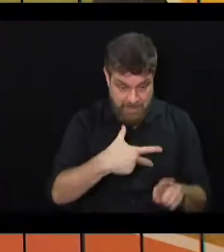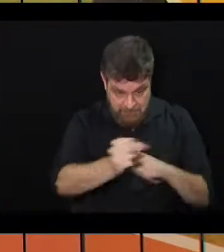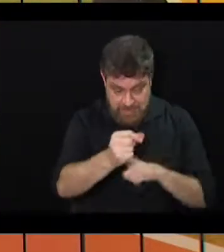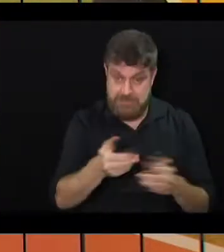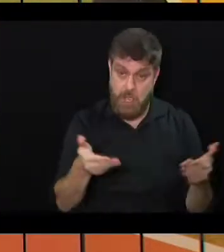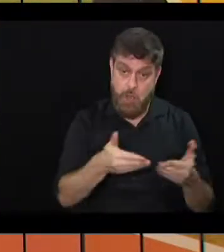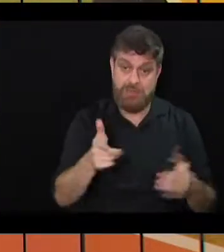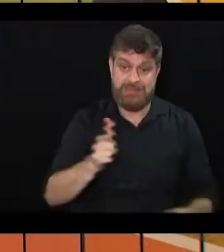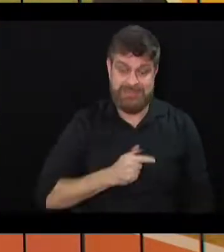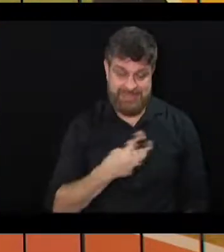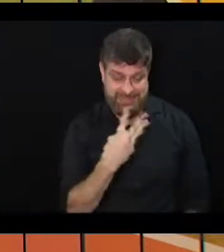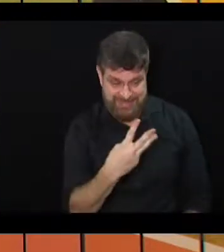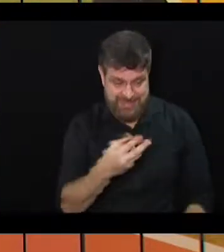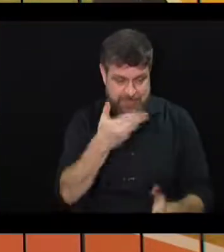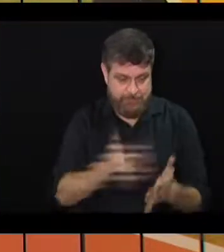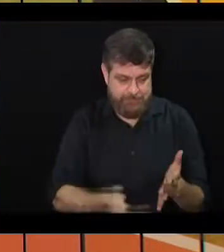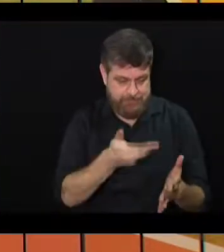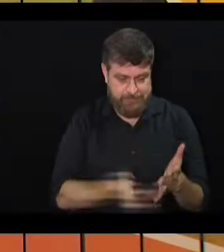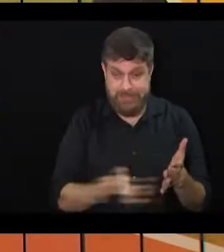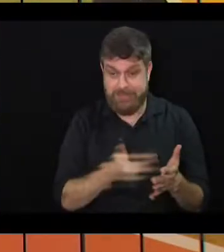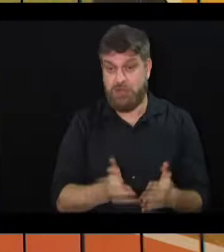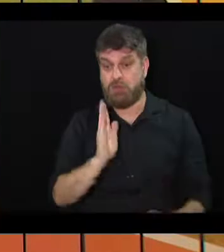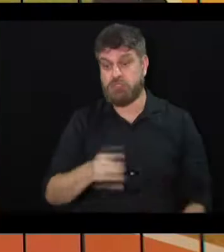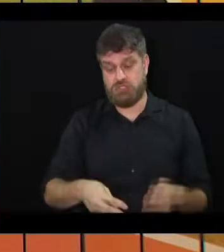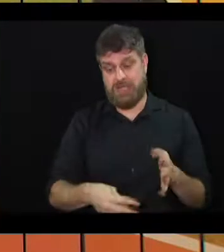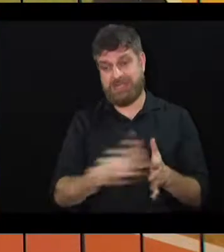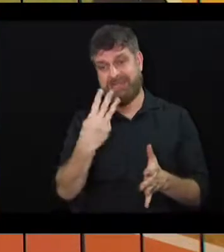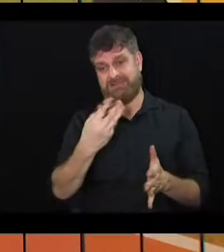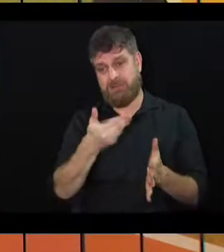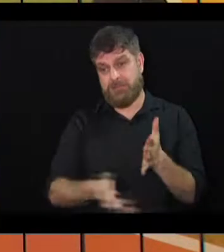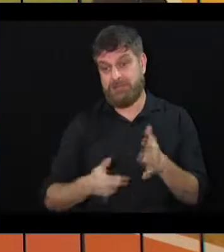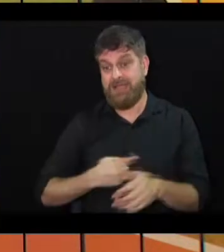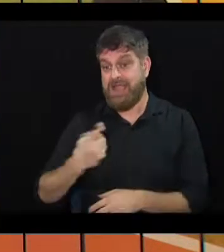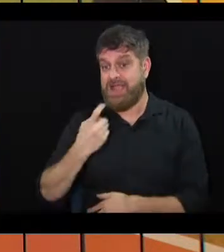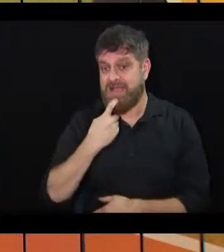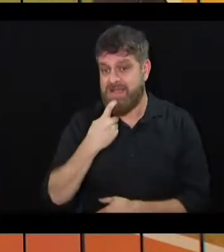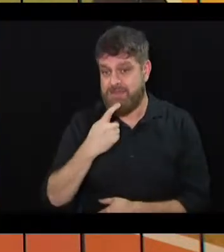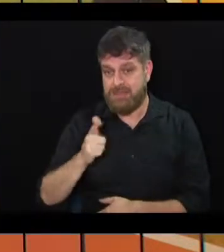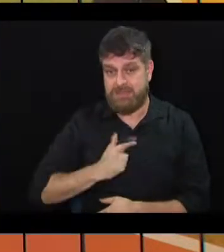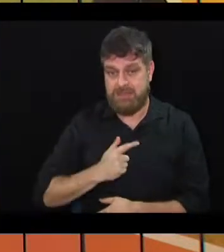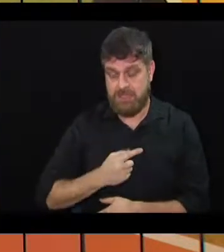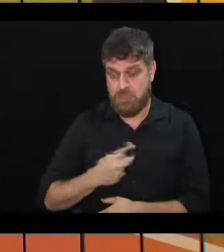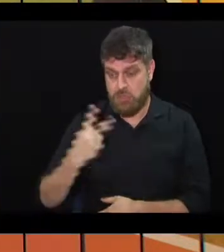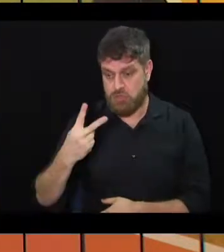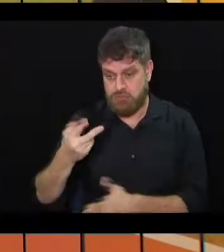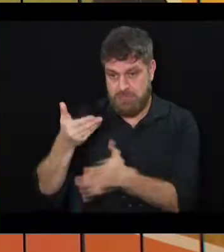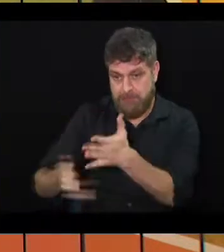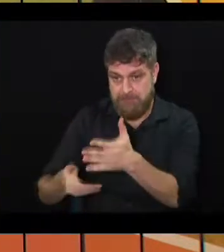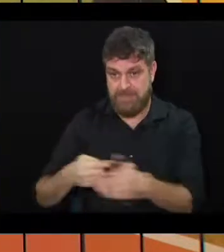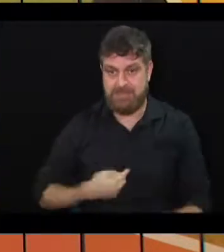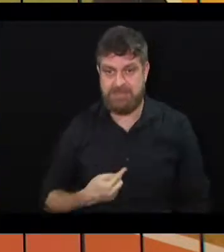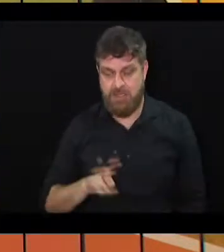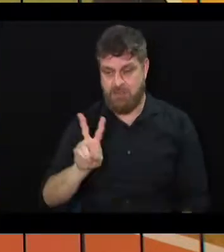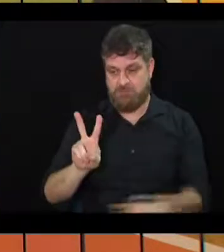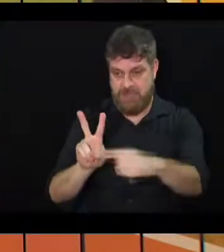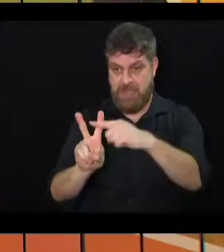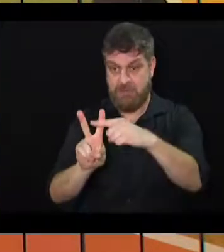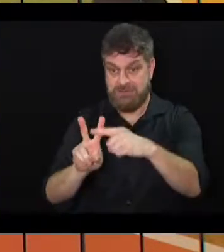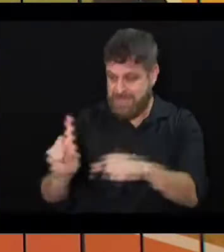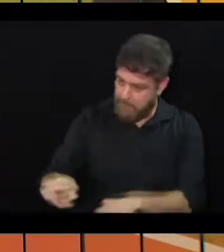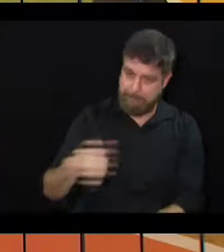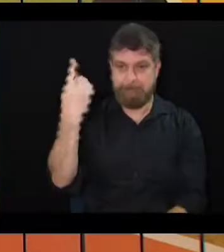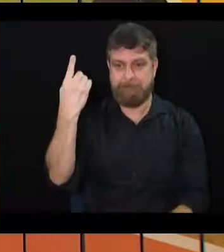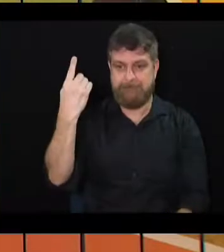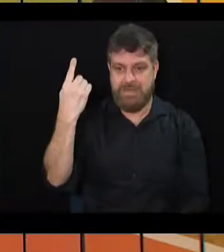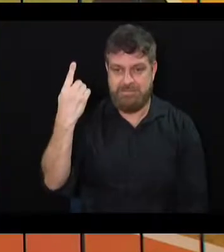como ele já tem 3 derrotas na competição e Campinas só pode chegar a 2, o Veracruz já tem a primeira